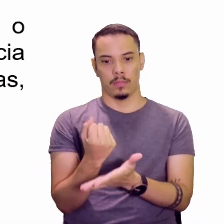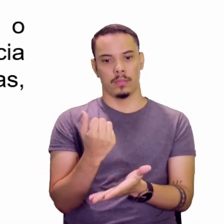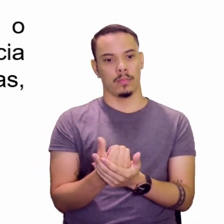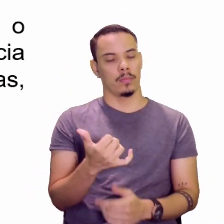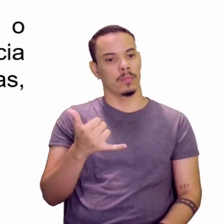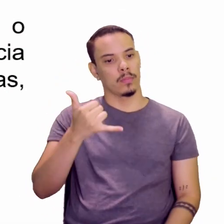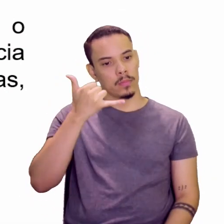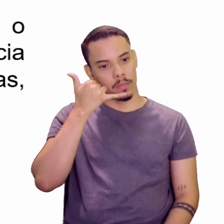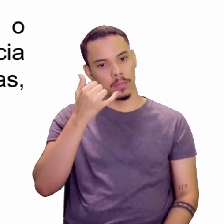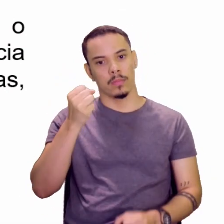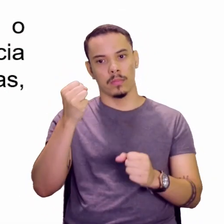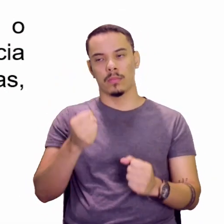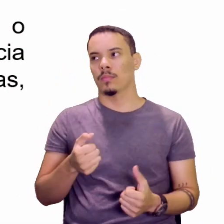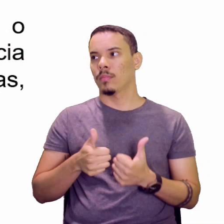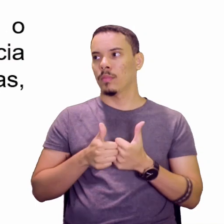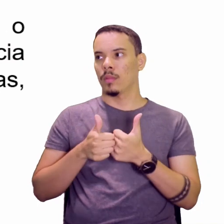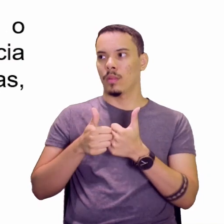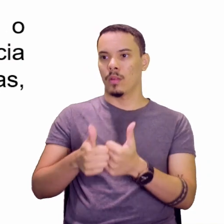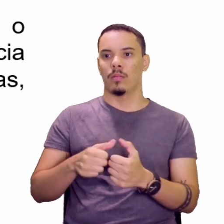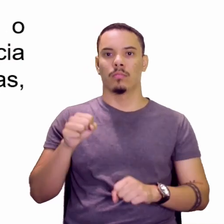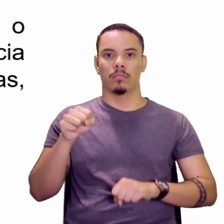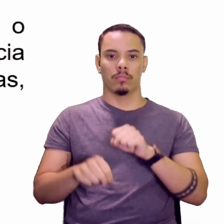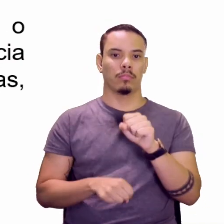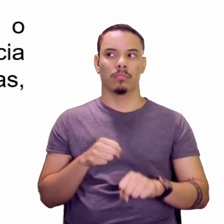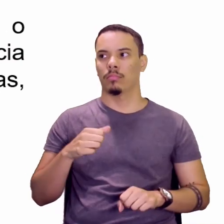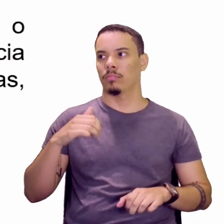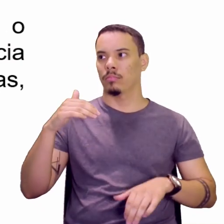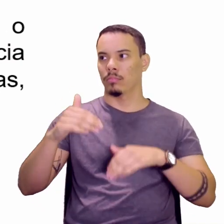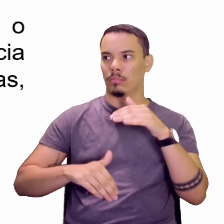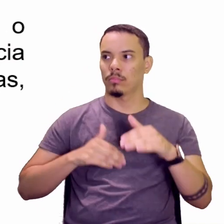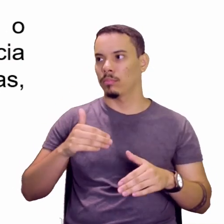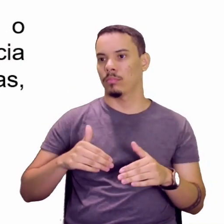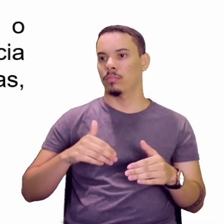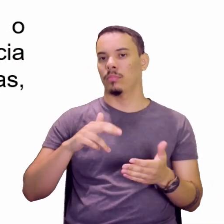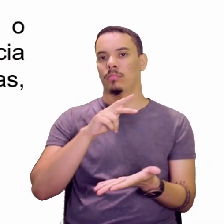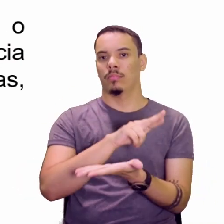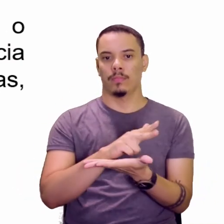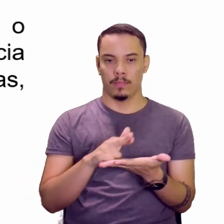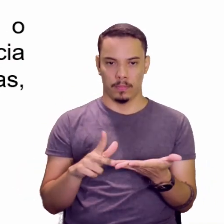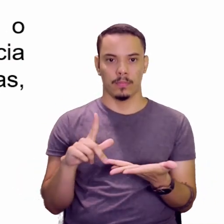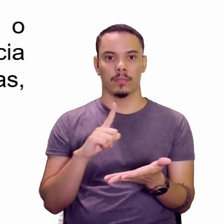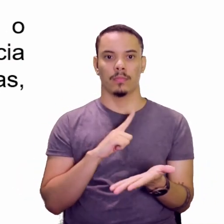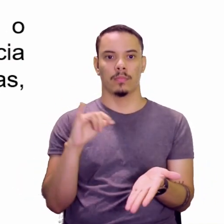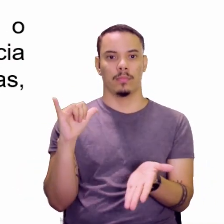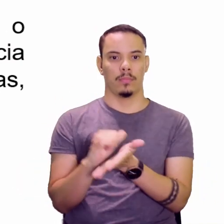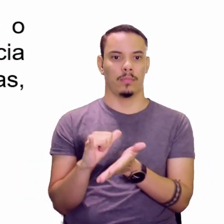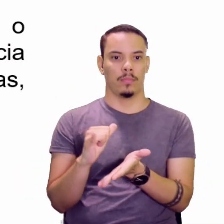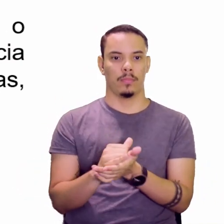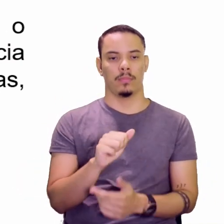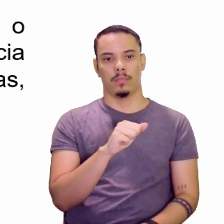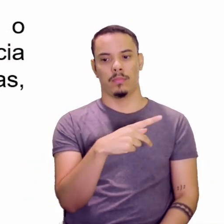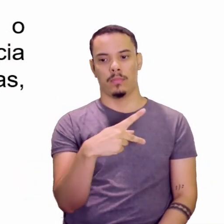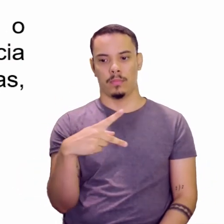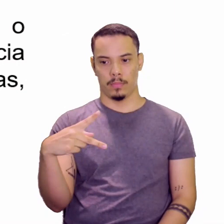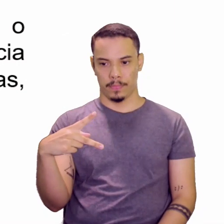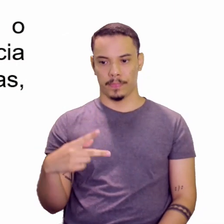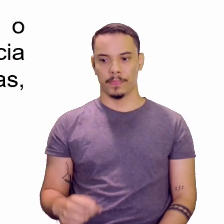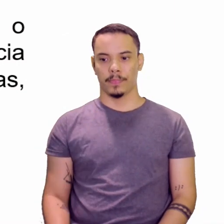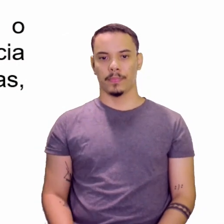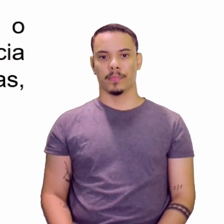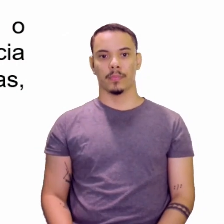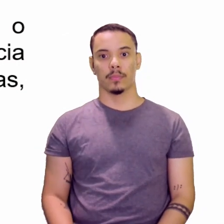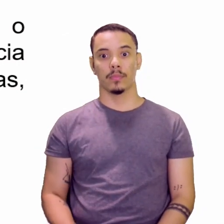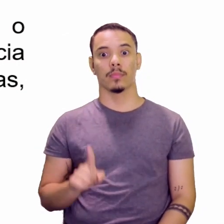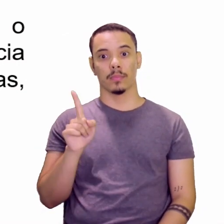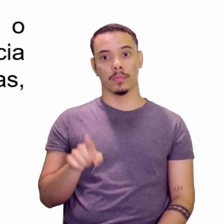você pode monitorar a caminhada, a pedalada, a natação, os esportes, ok? Então, tem no Play Store aí, né? Tem. Uma